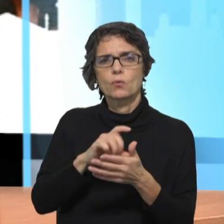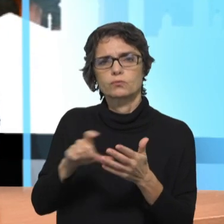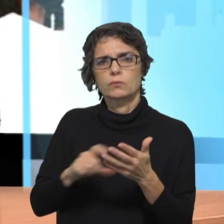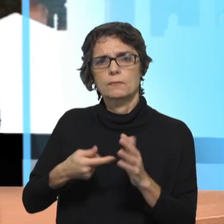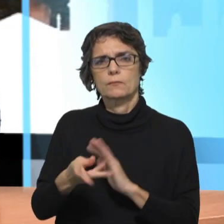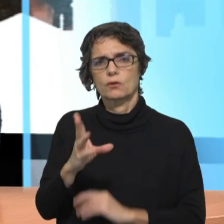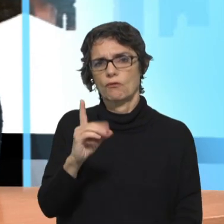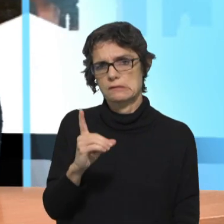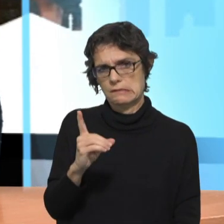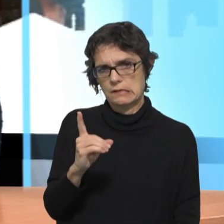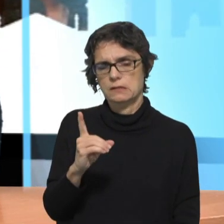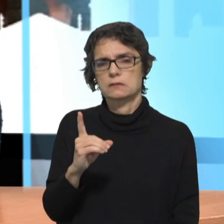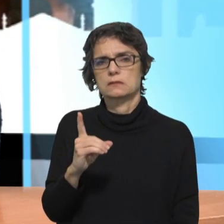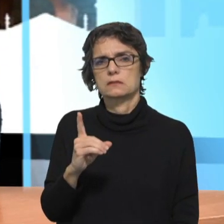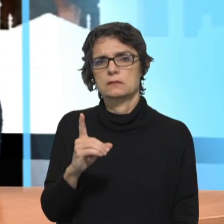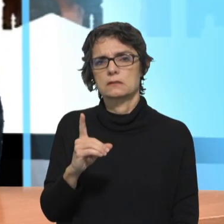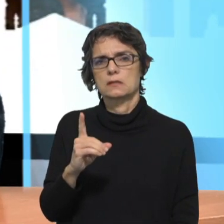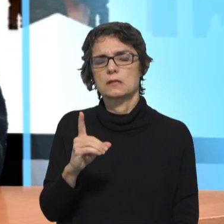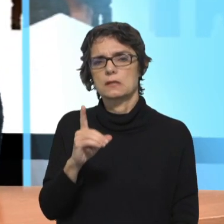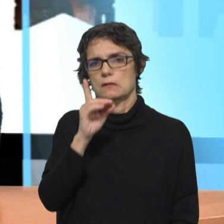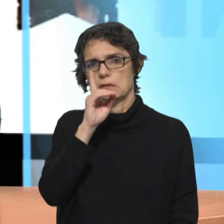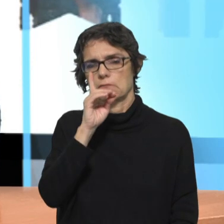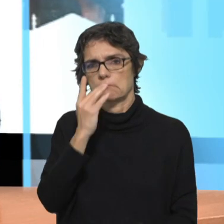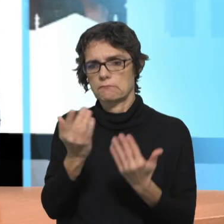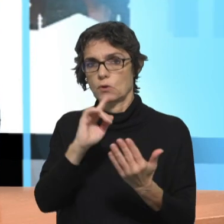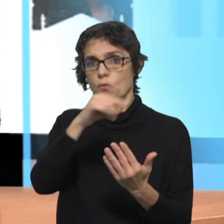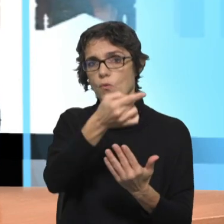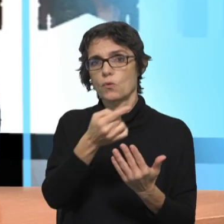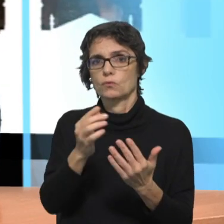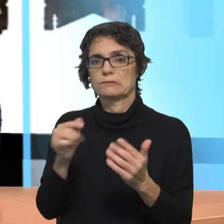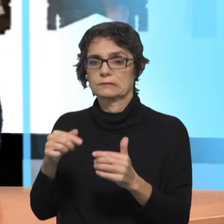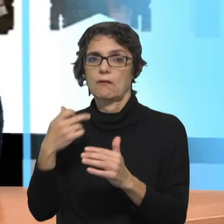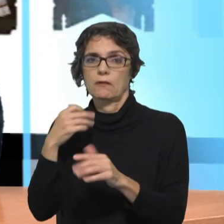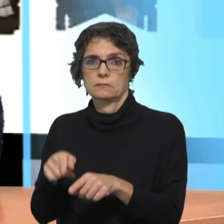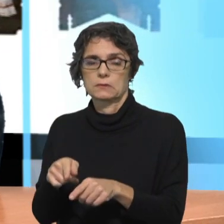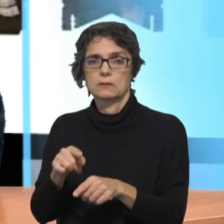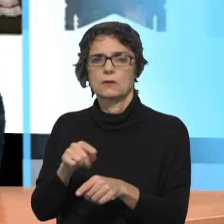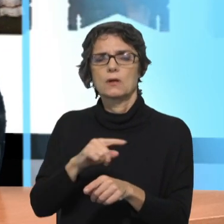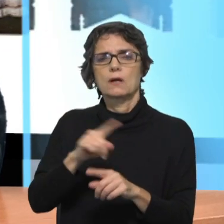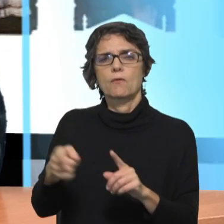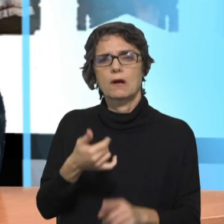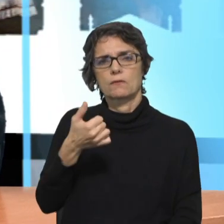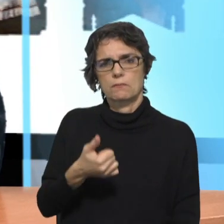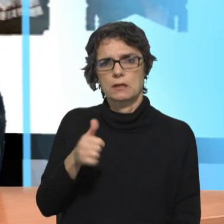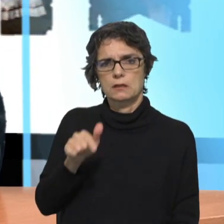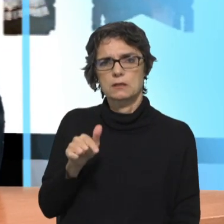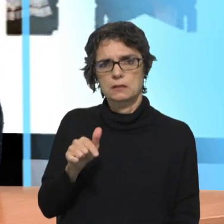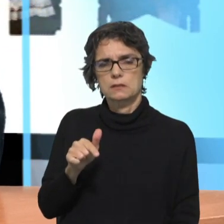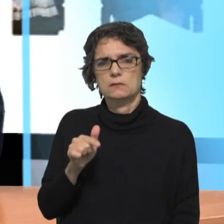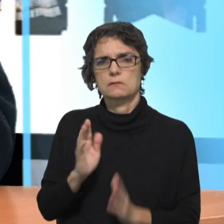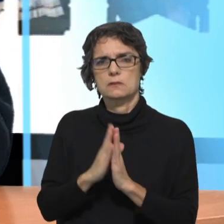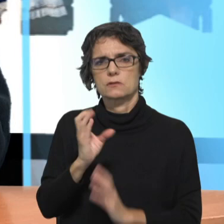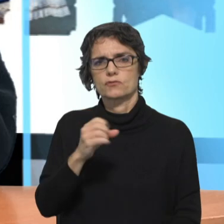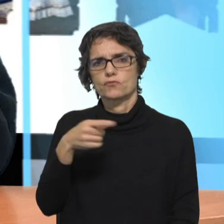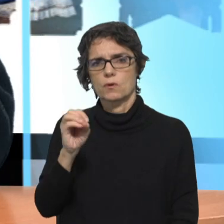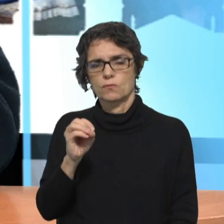Só contém 16 capítulos, naturalmente também se vai socorrer neste ano litúrgico B de São João, ali